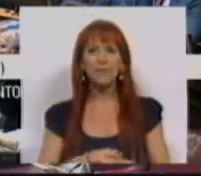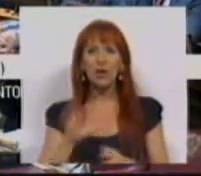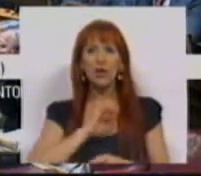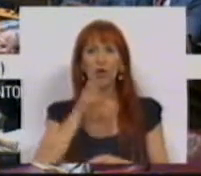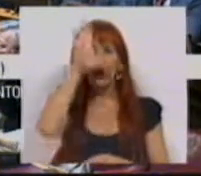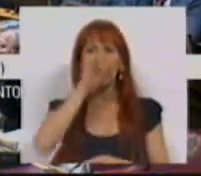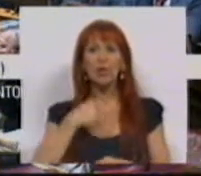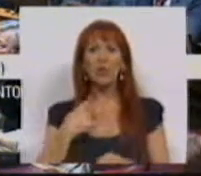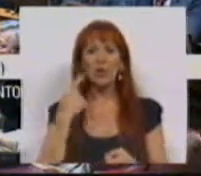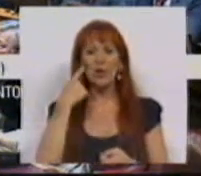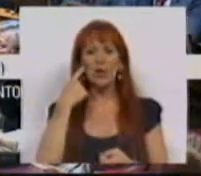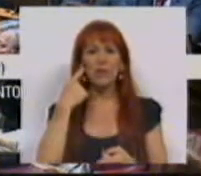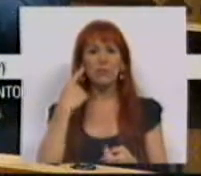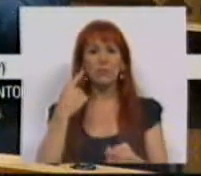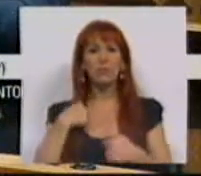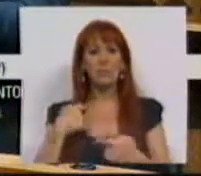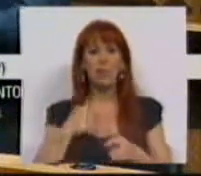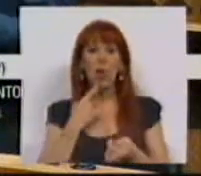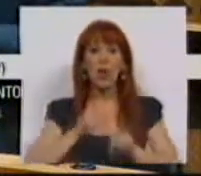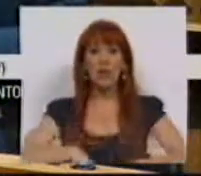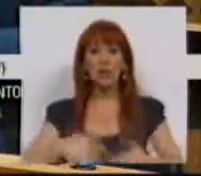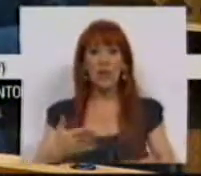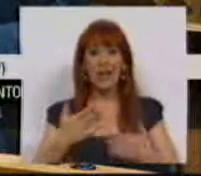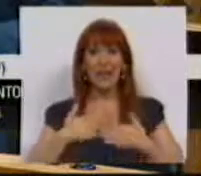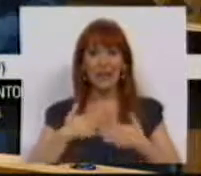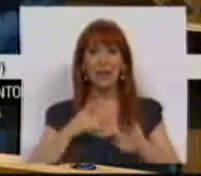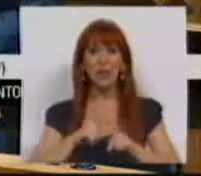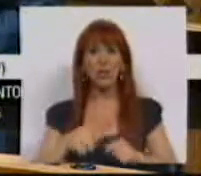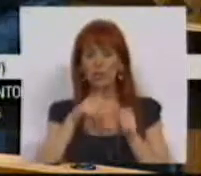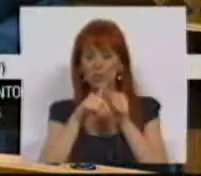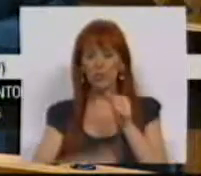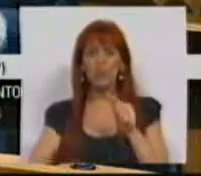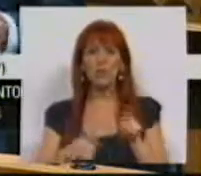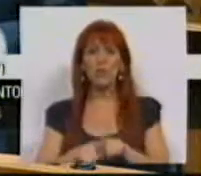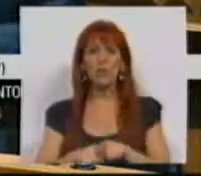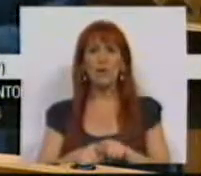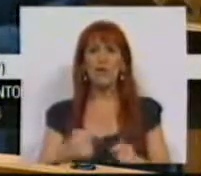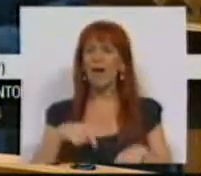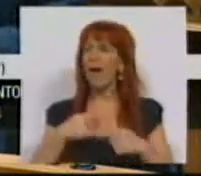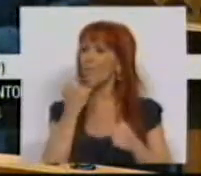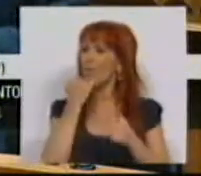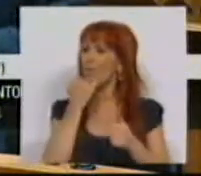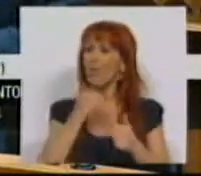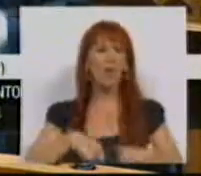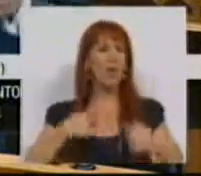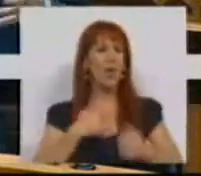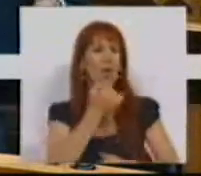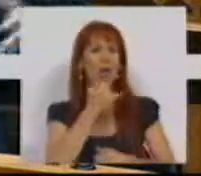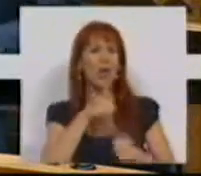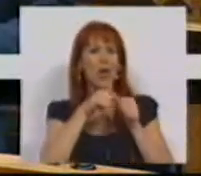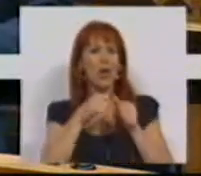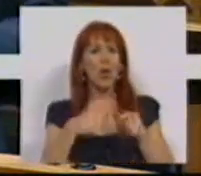senhor Primeiro-Ministro deu-nos aqui hoje, de novo, um discurso de autossatisfação, um